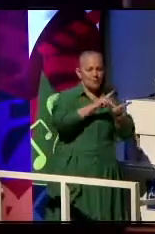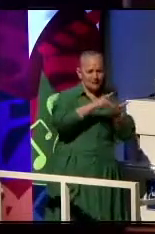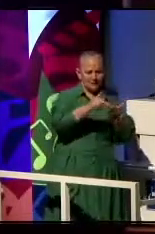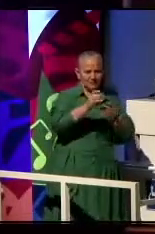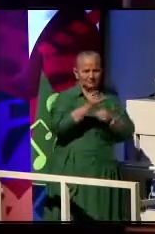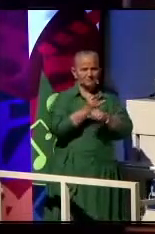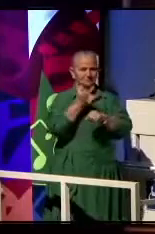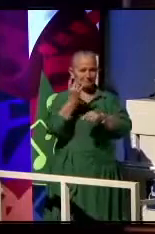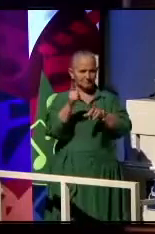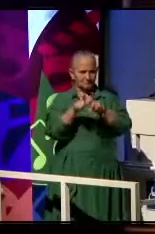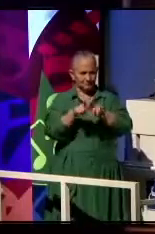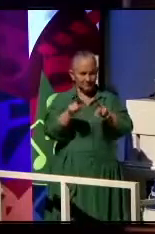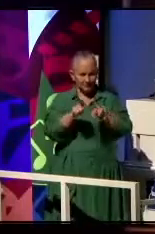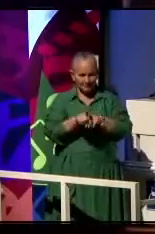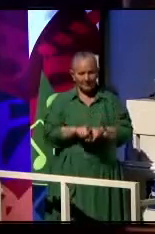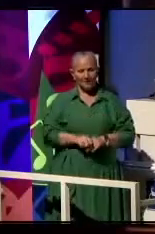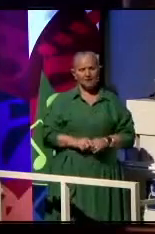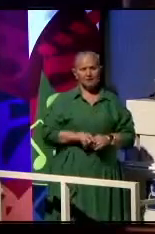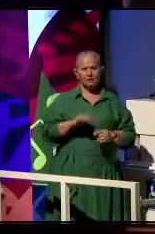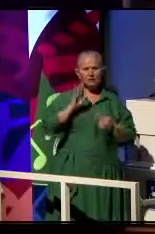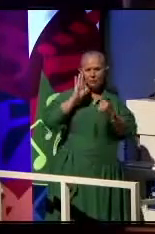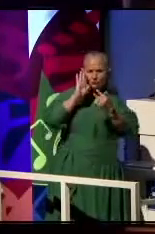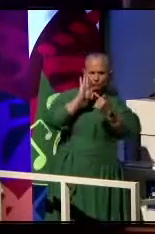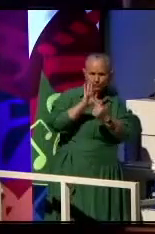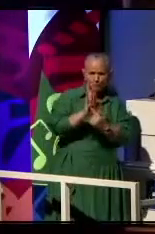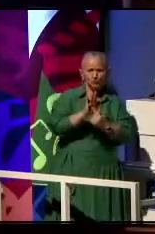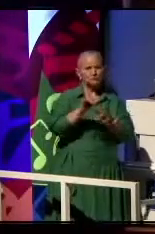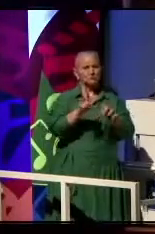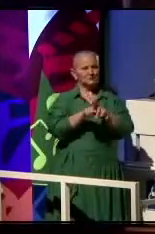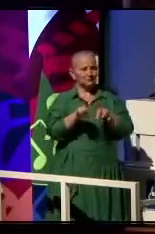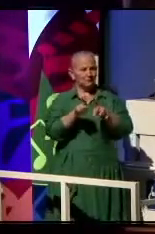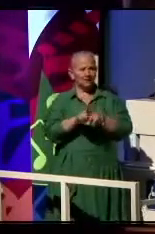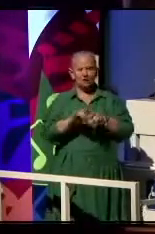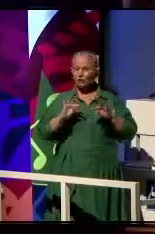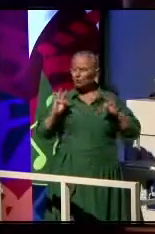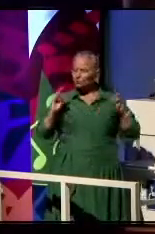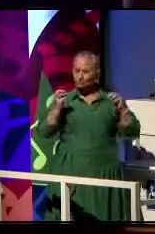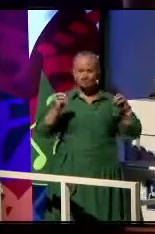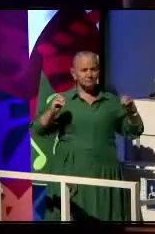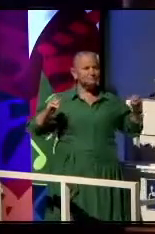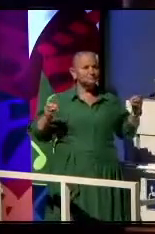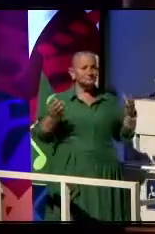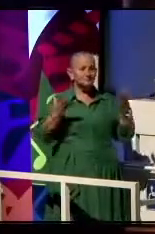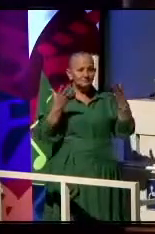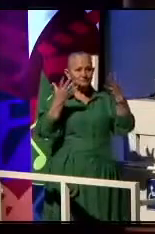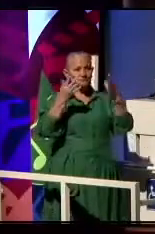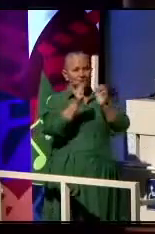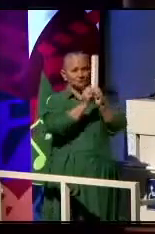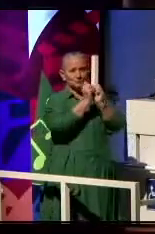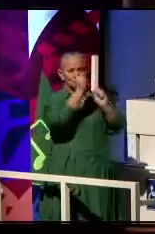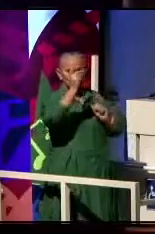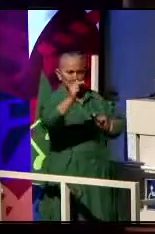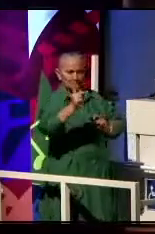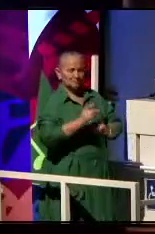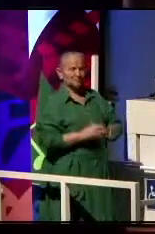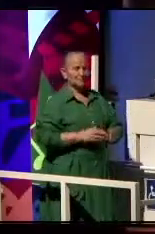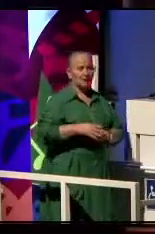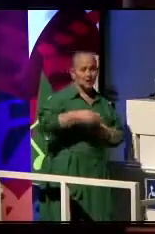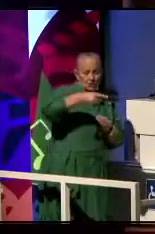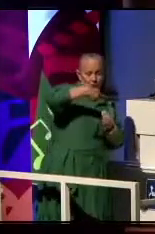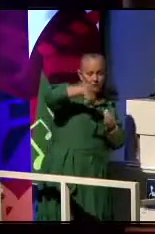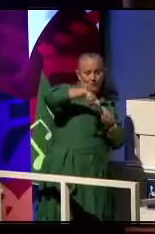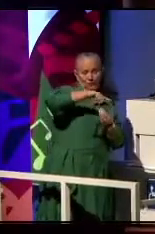apertou o botão de start, quem deu start, e tudo aconteceu com o Milton e em volta do Milton, apesar